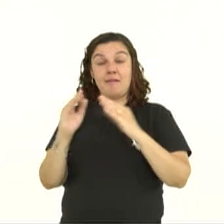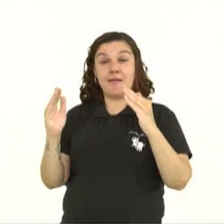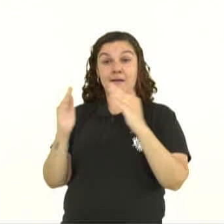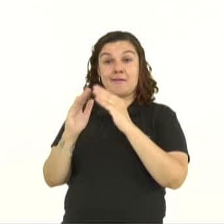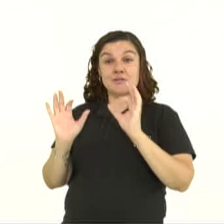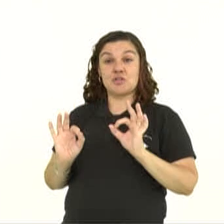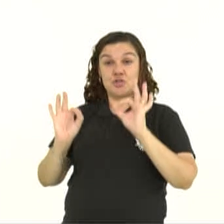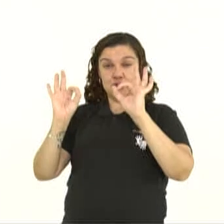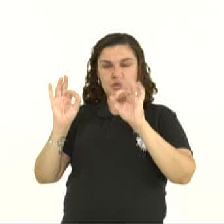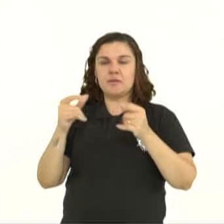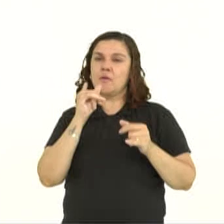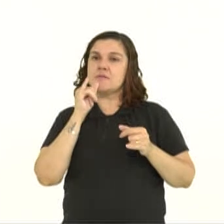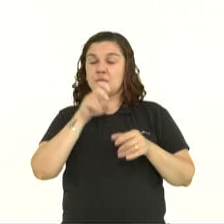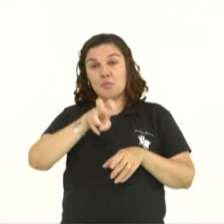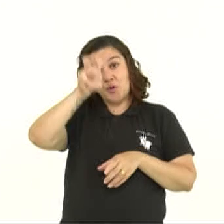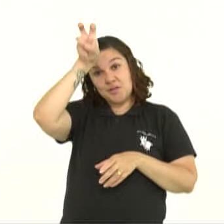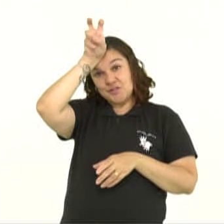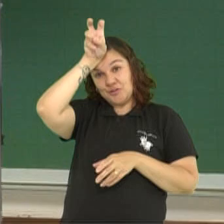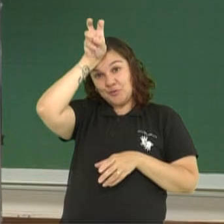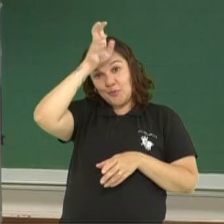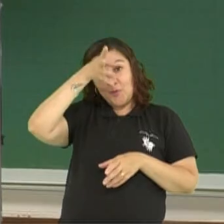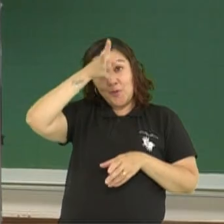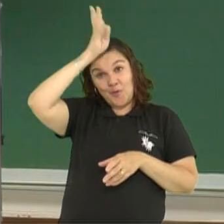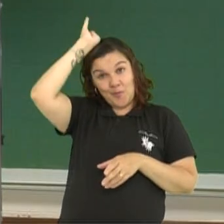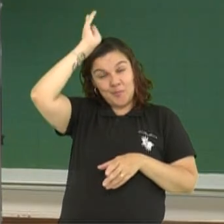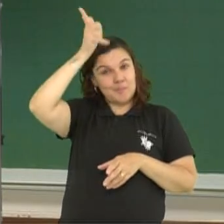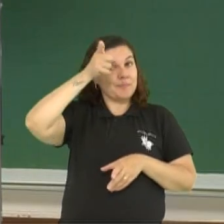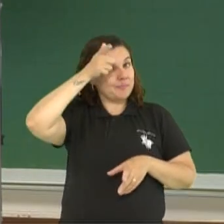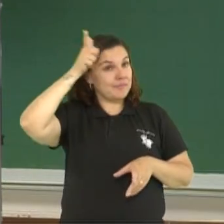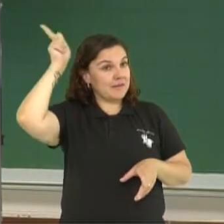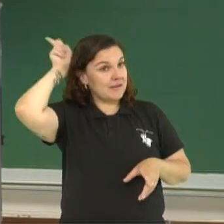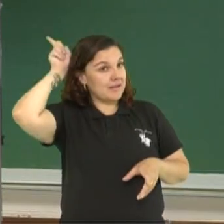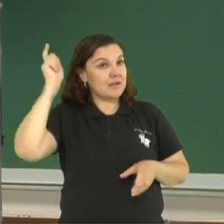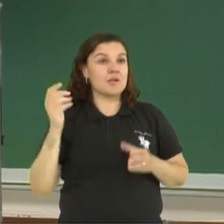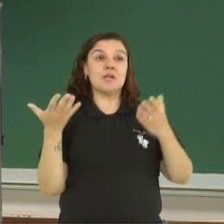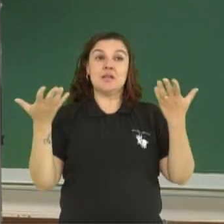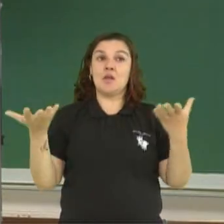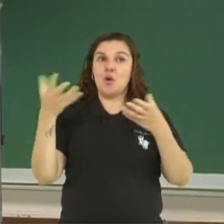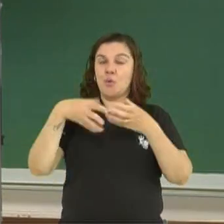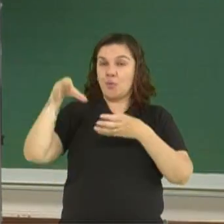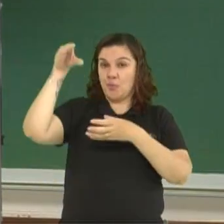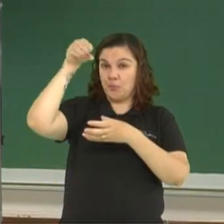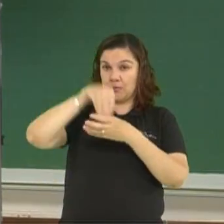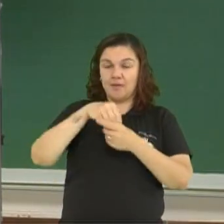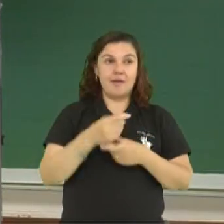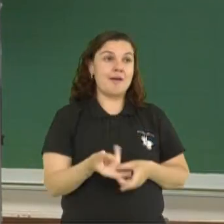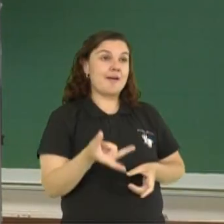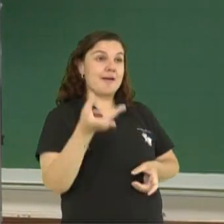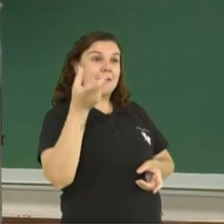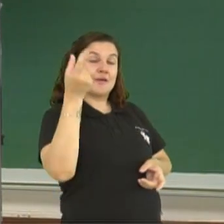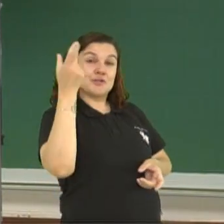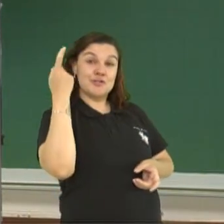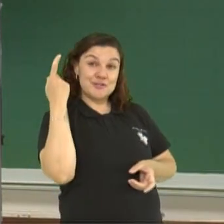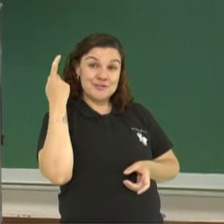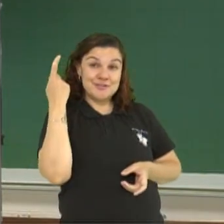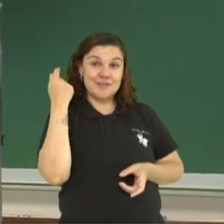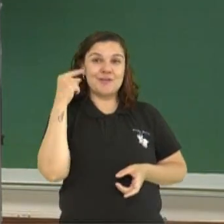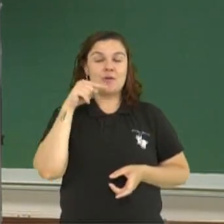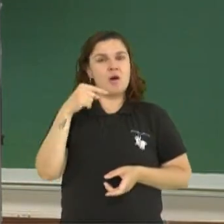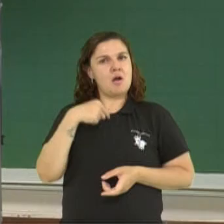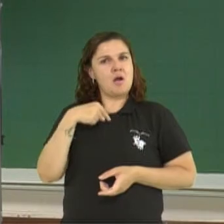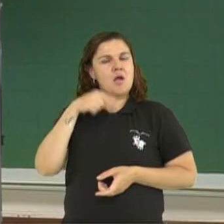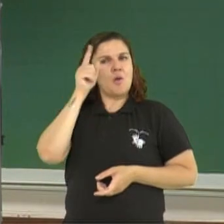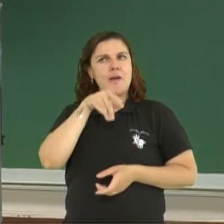como destaque o Egito, Grécia e Roma. O que acontece? Dentro da antiguidade, eu era